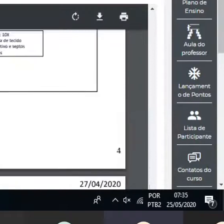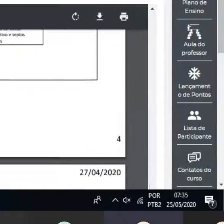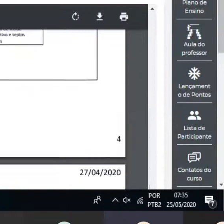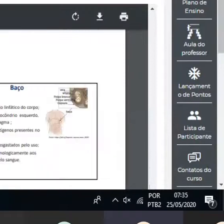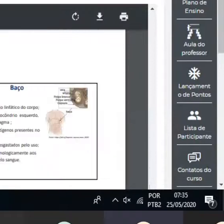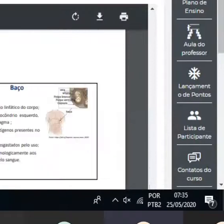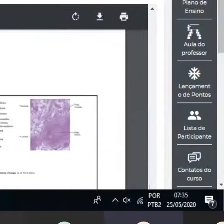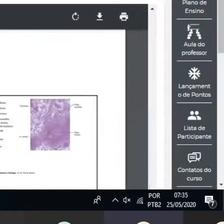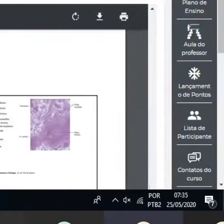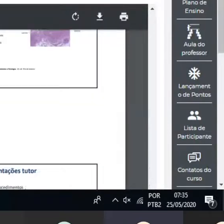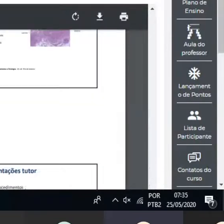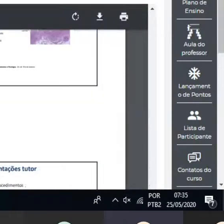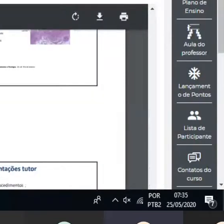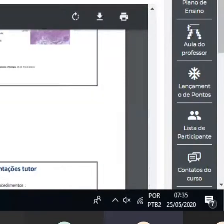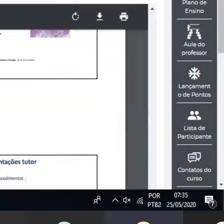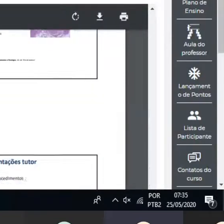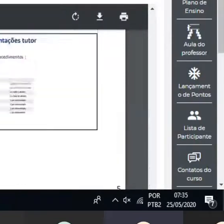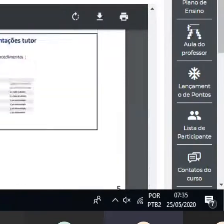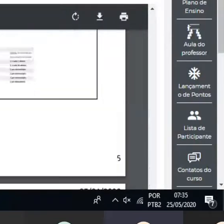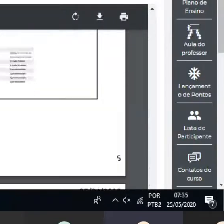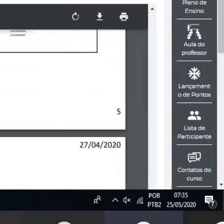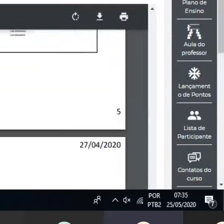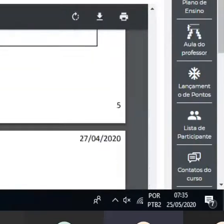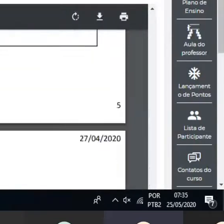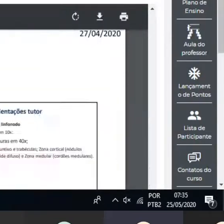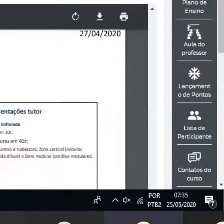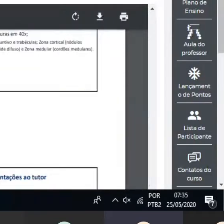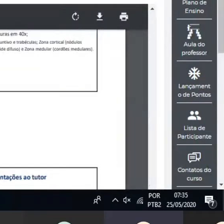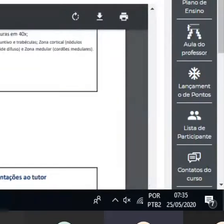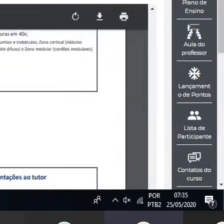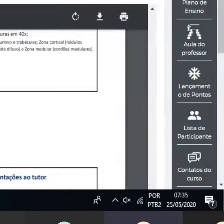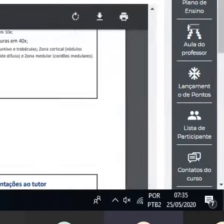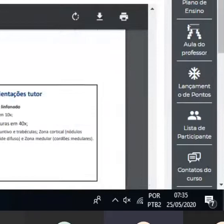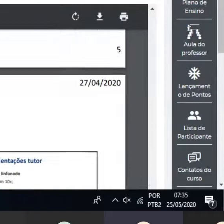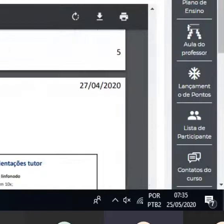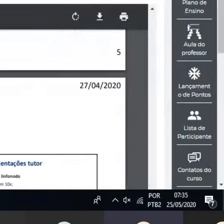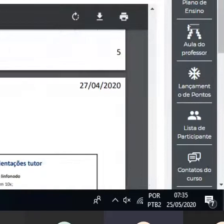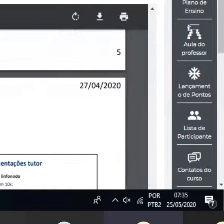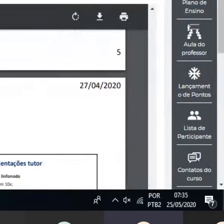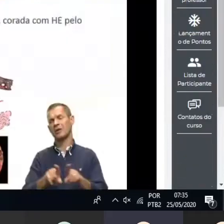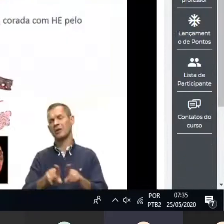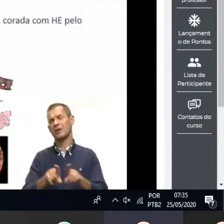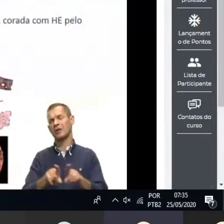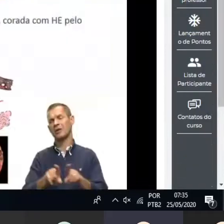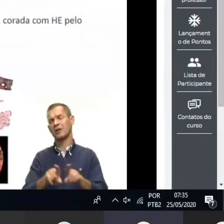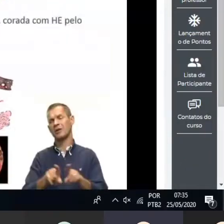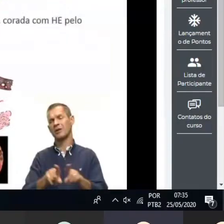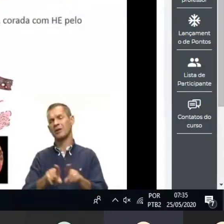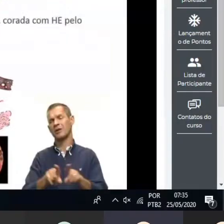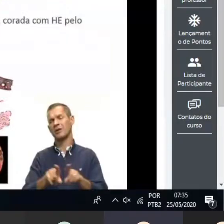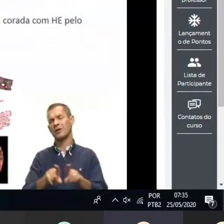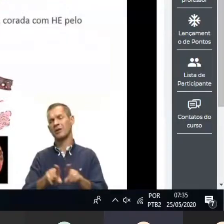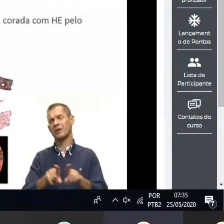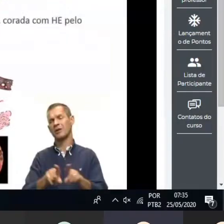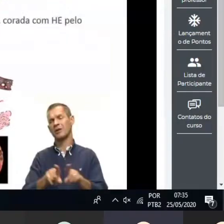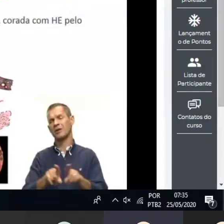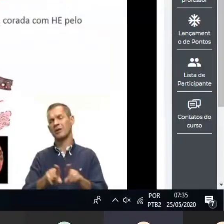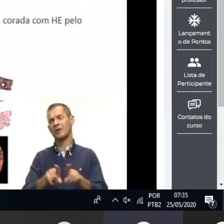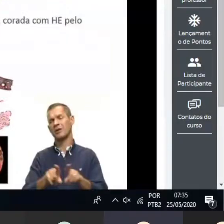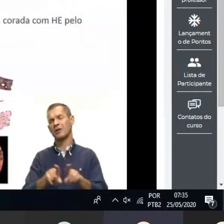virtual de vocês, tá? Só confirmem isso aí para mim. Então, a gente tem aqui alguns slides, tá? Depois vocês me avisam,